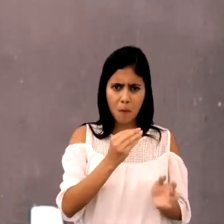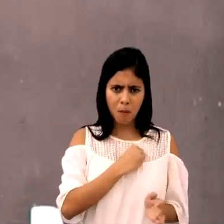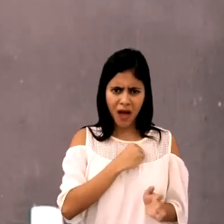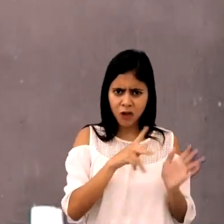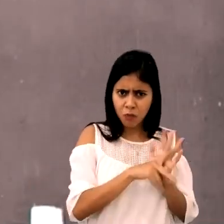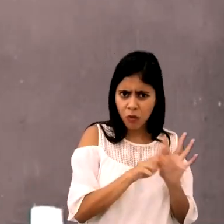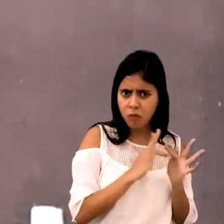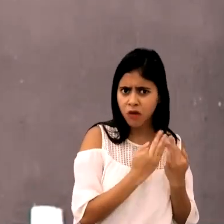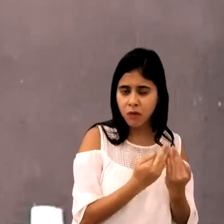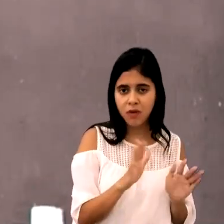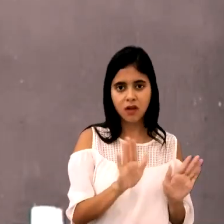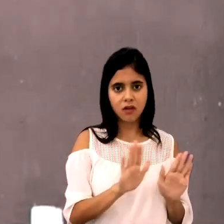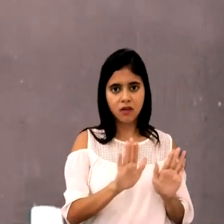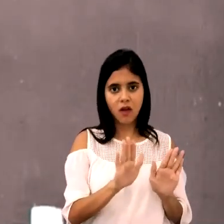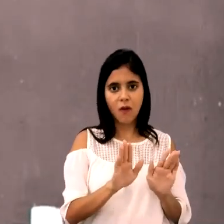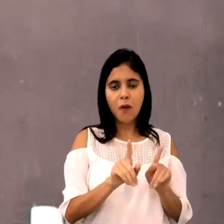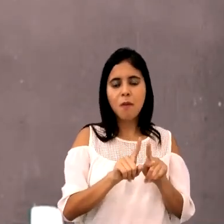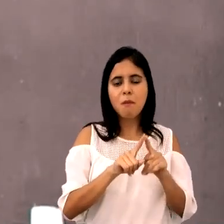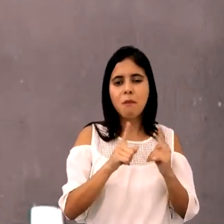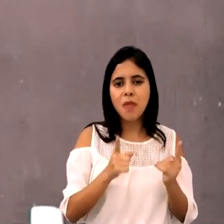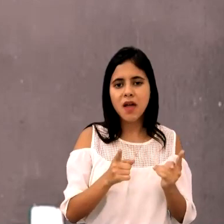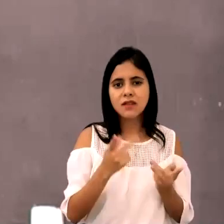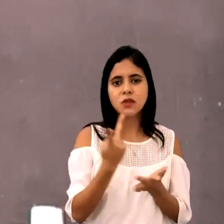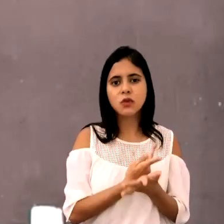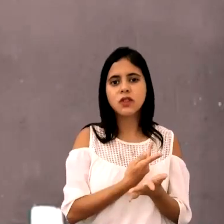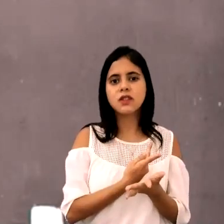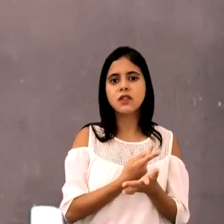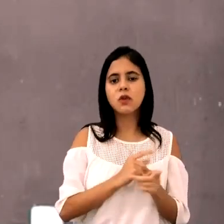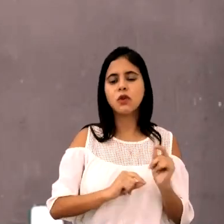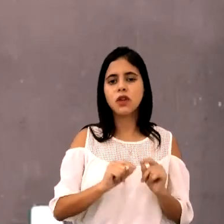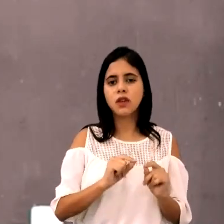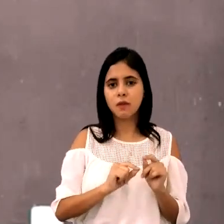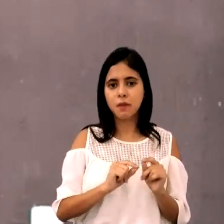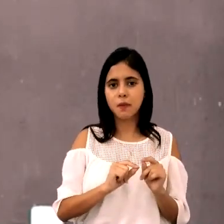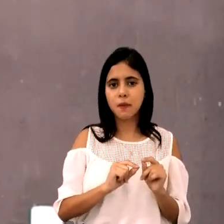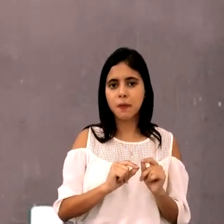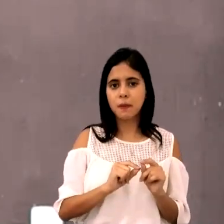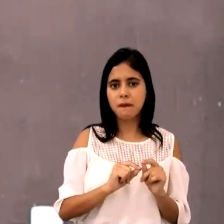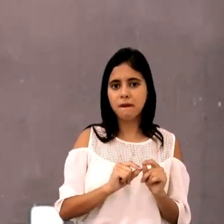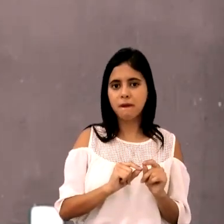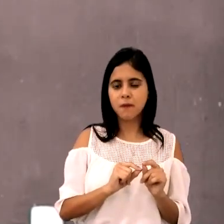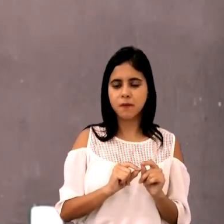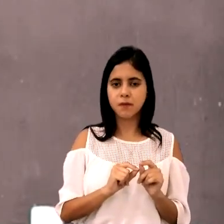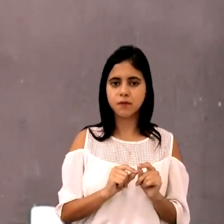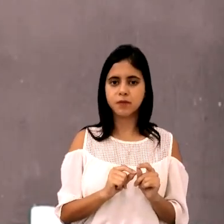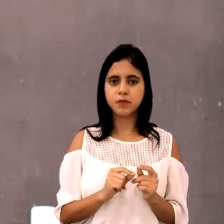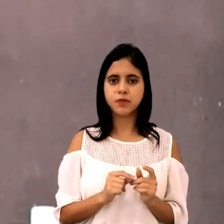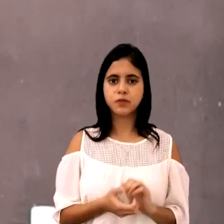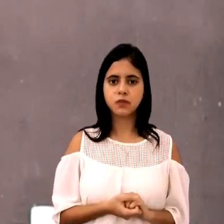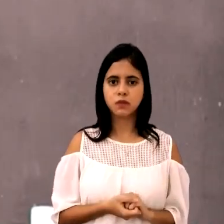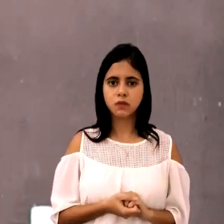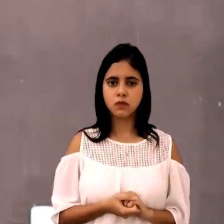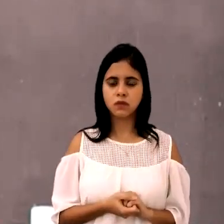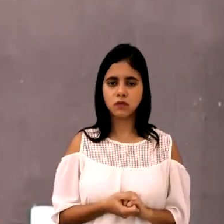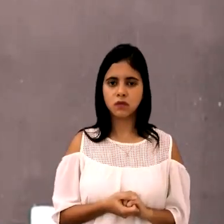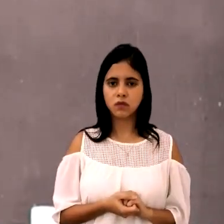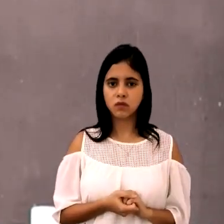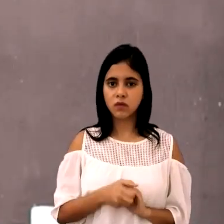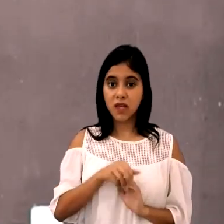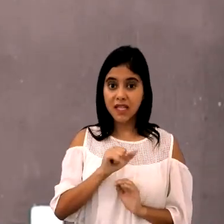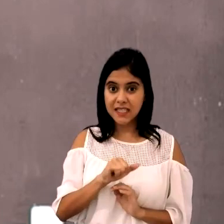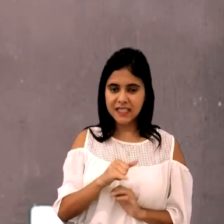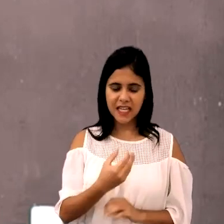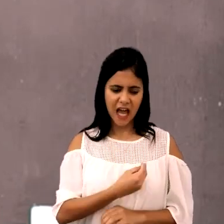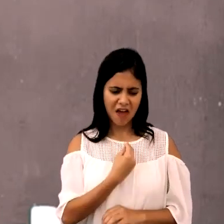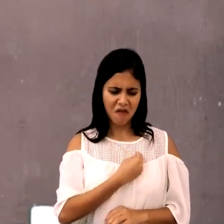família. Mas o fato é que a leitura judaica comum é como a leitura que a gente tem hoje. Você vê alguém